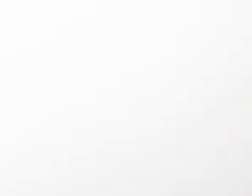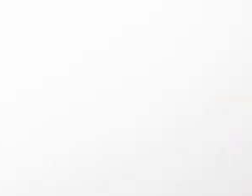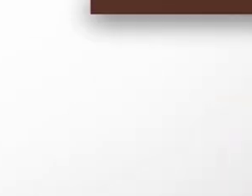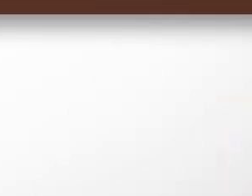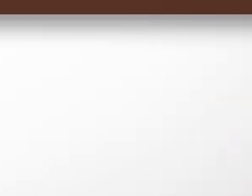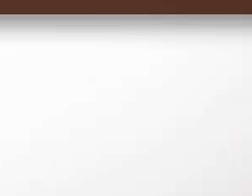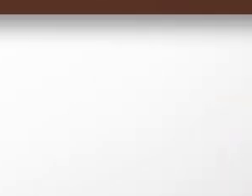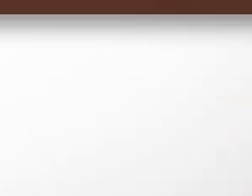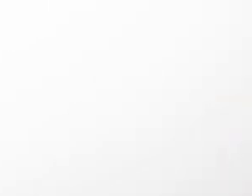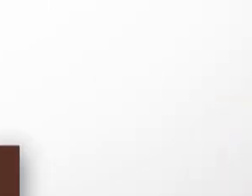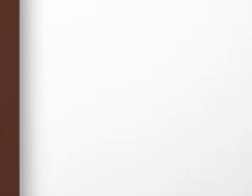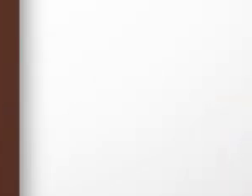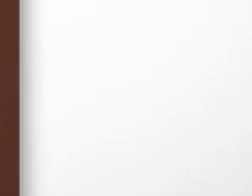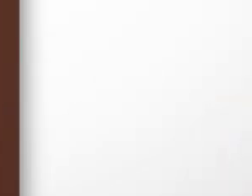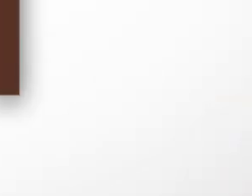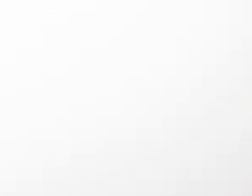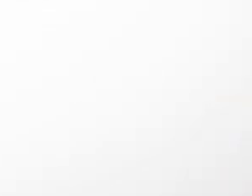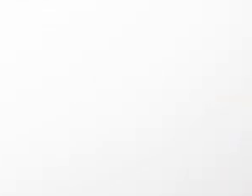aí